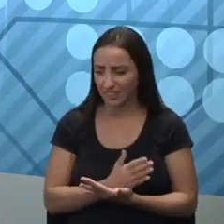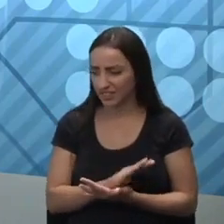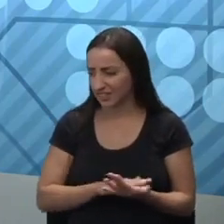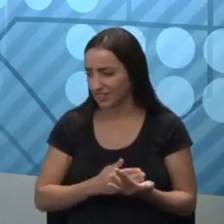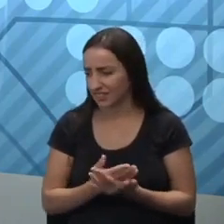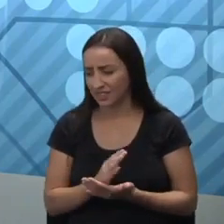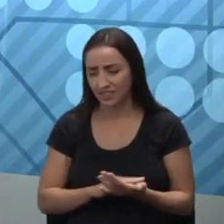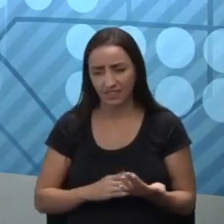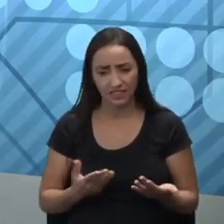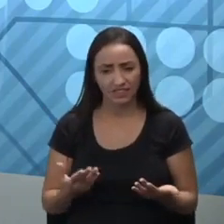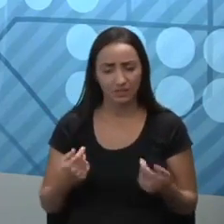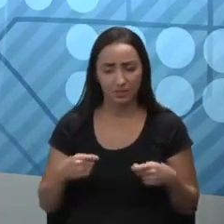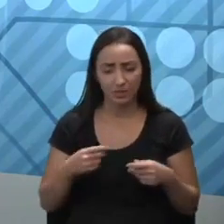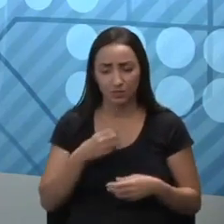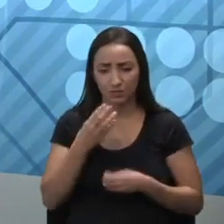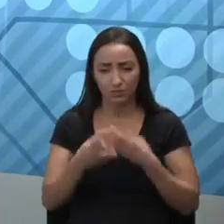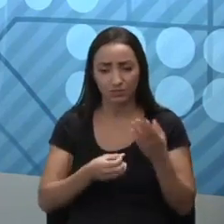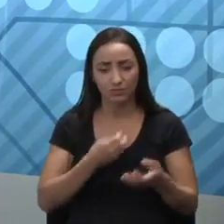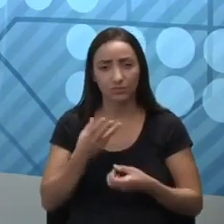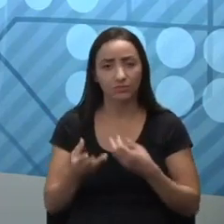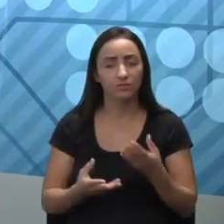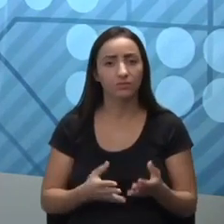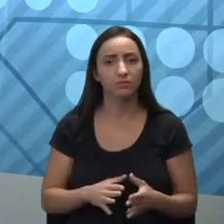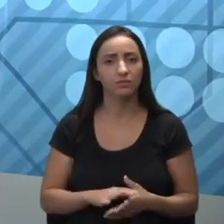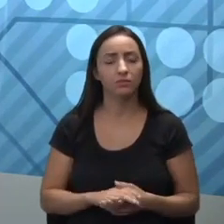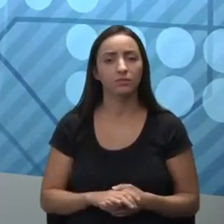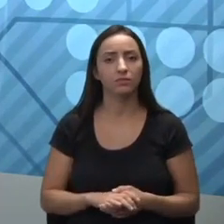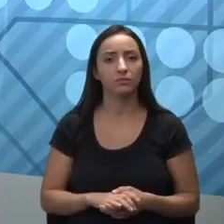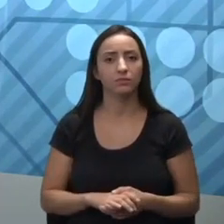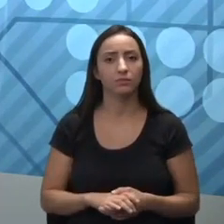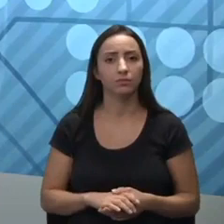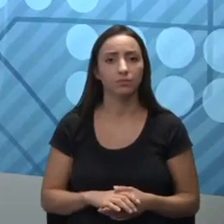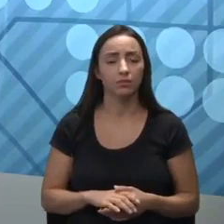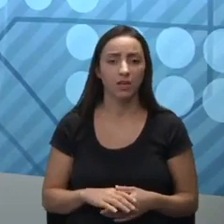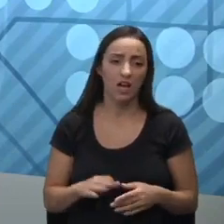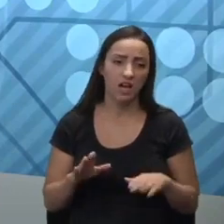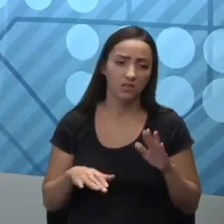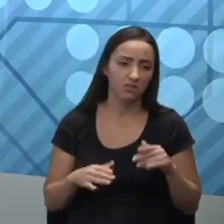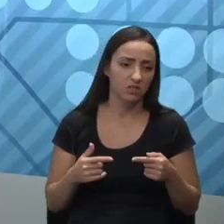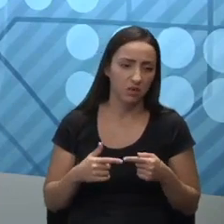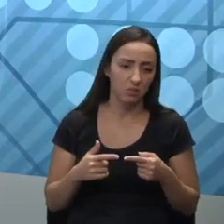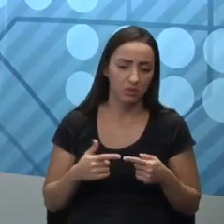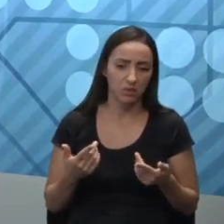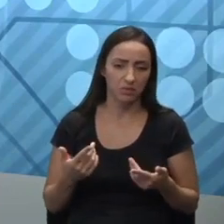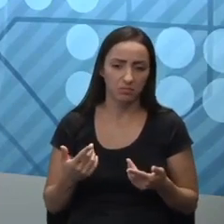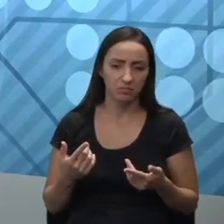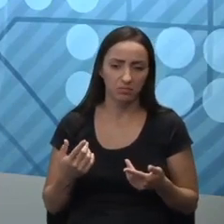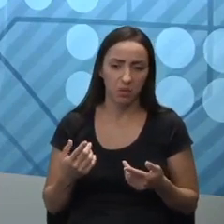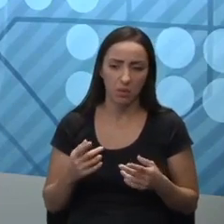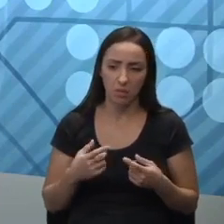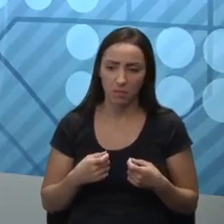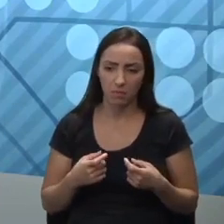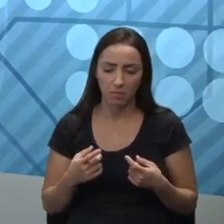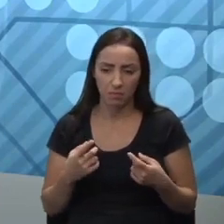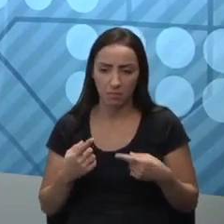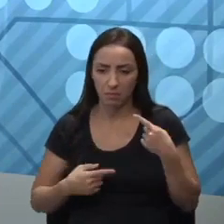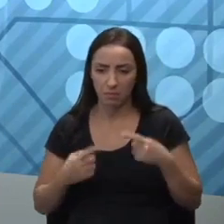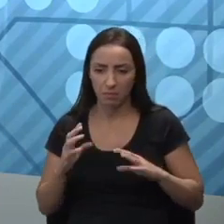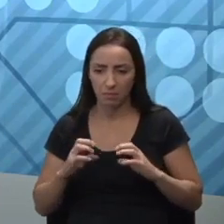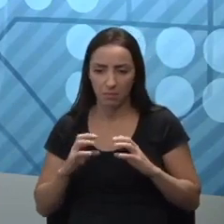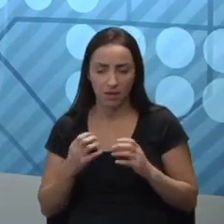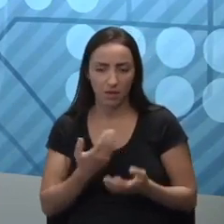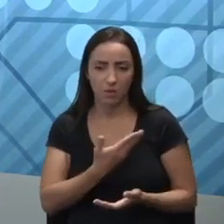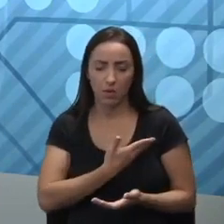problema relacionado a um colega, enfim, né, o psicólogo organizacional ele